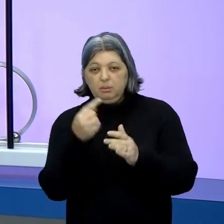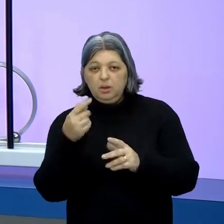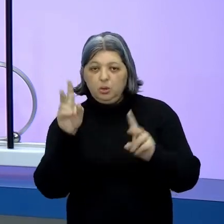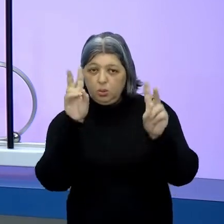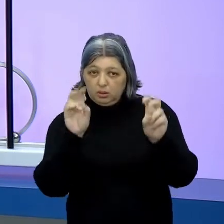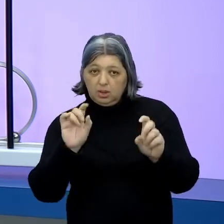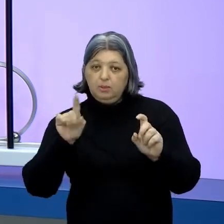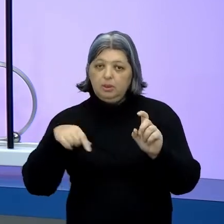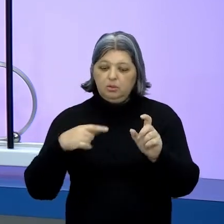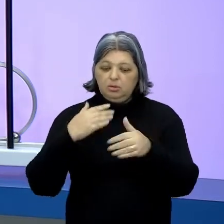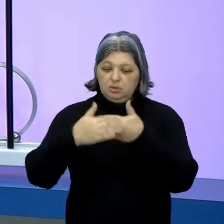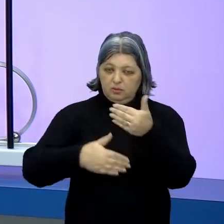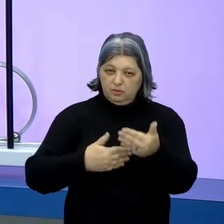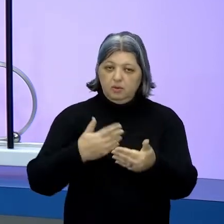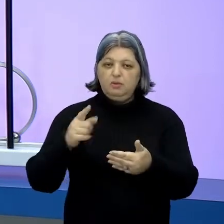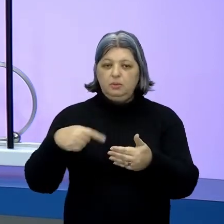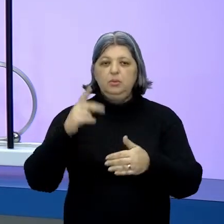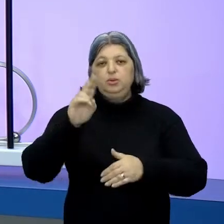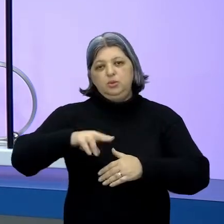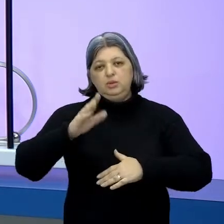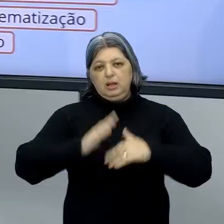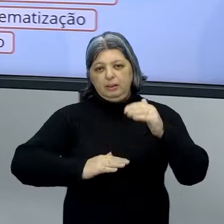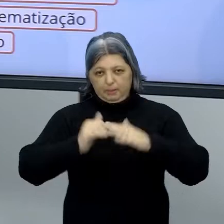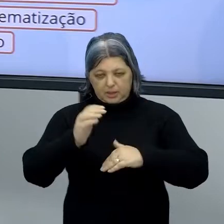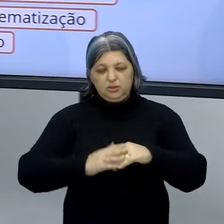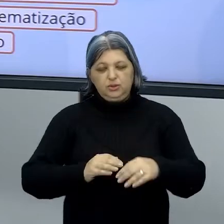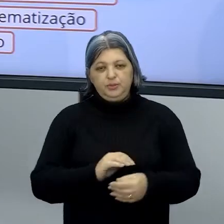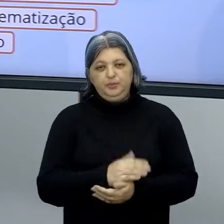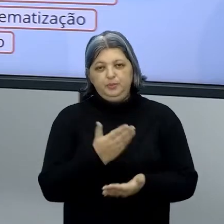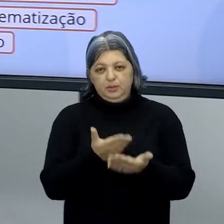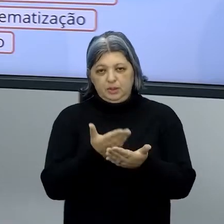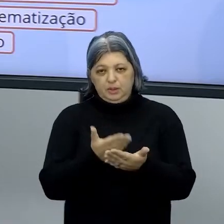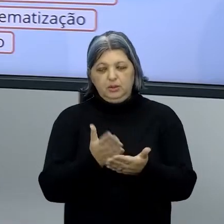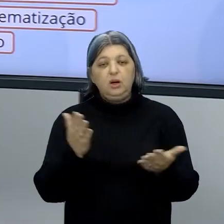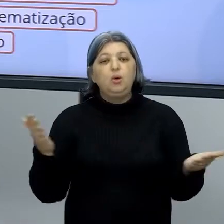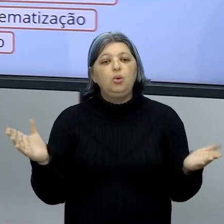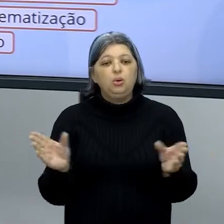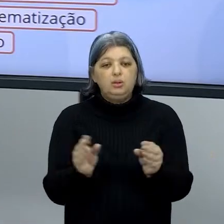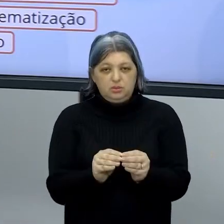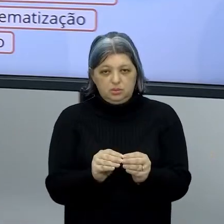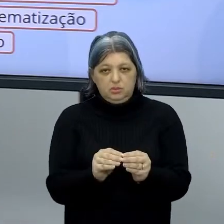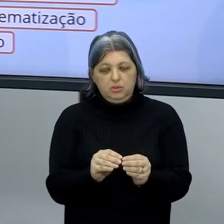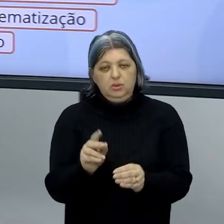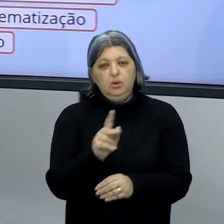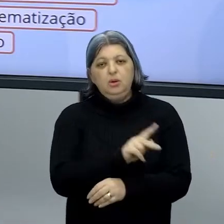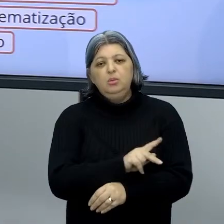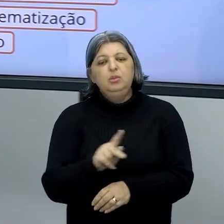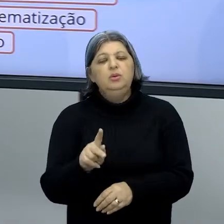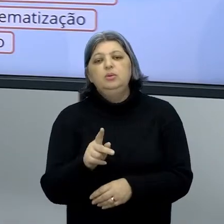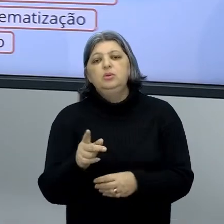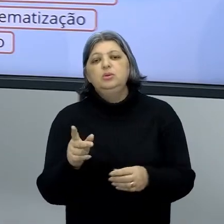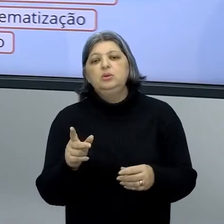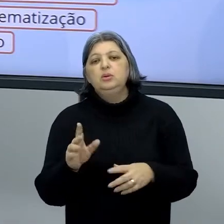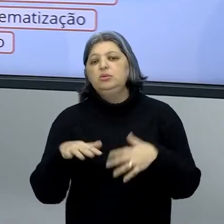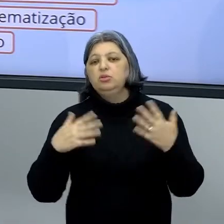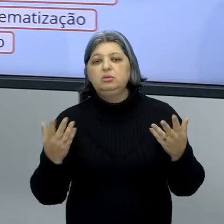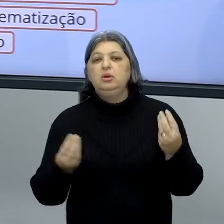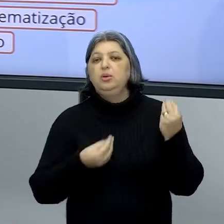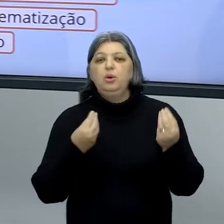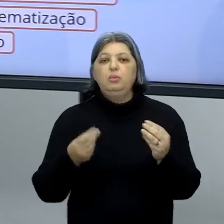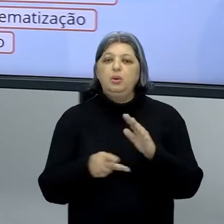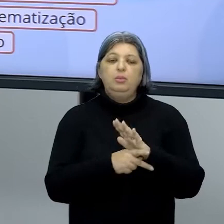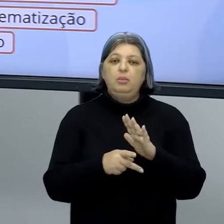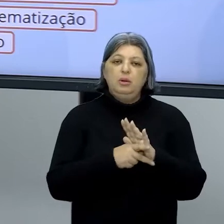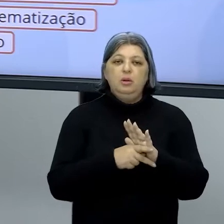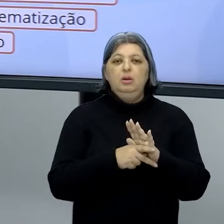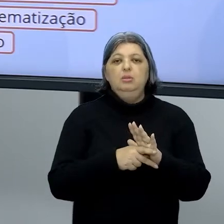gente aplica realmente, né, nas nossas aulas. Exatamente. E eu vou fazer aí um resumo para o professor Jocélio, como que foi aí essa trilha